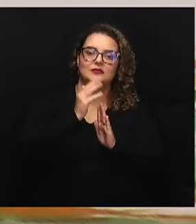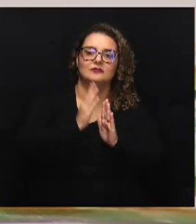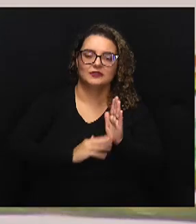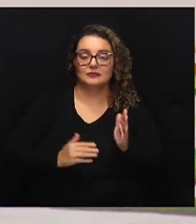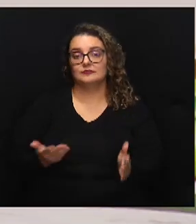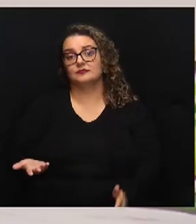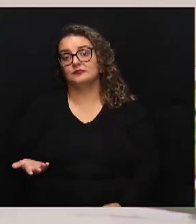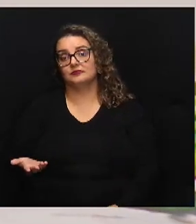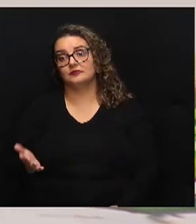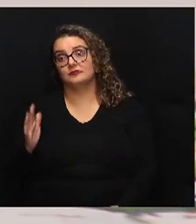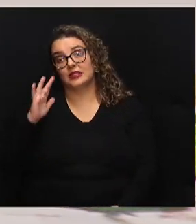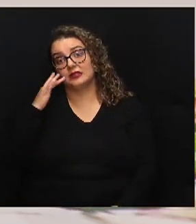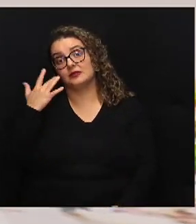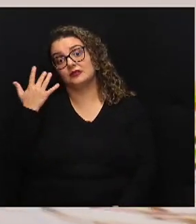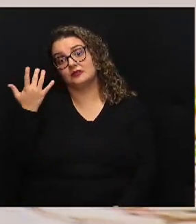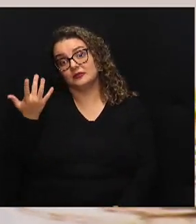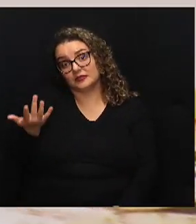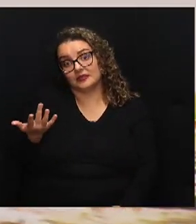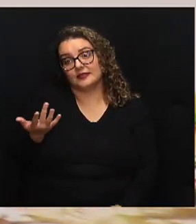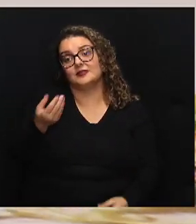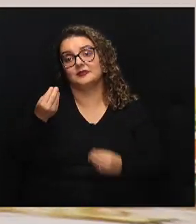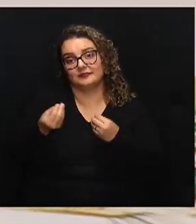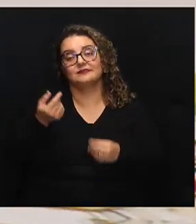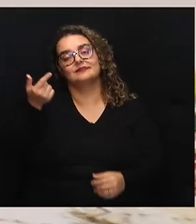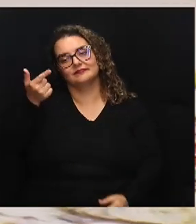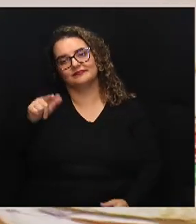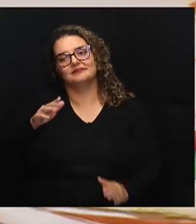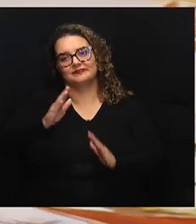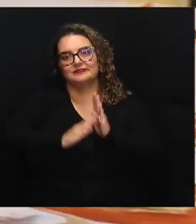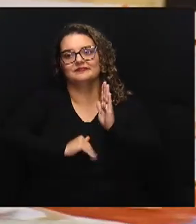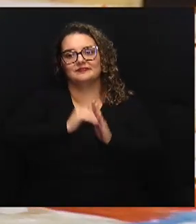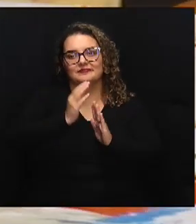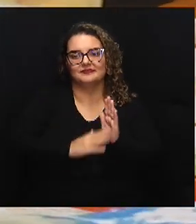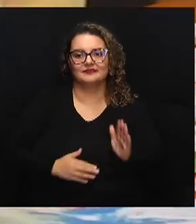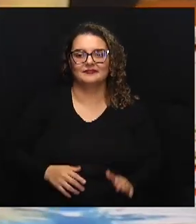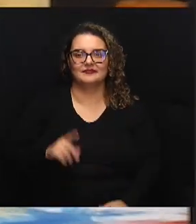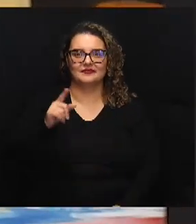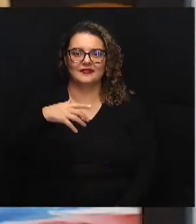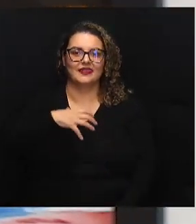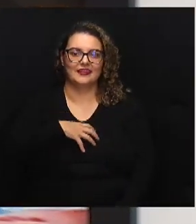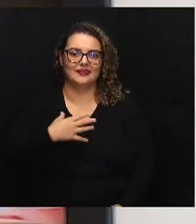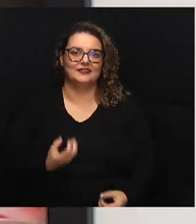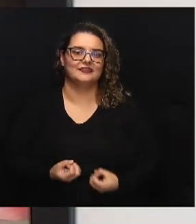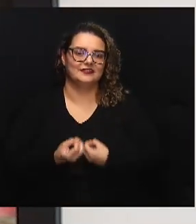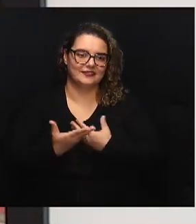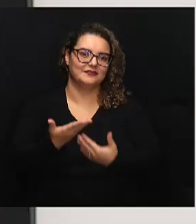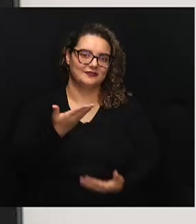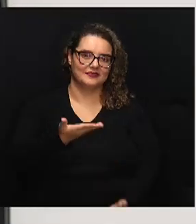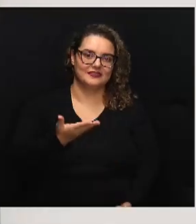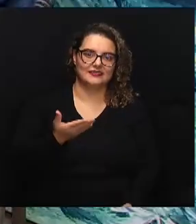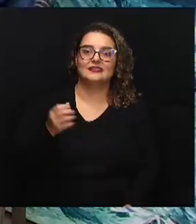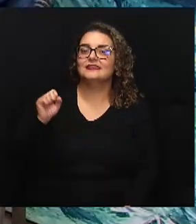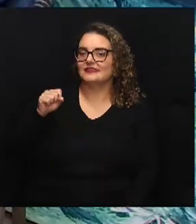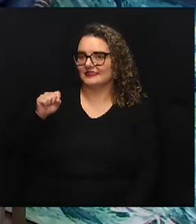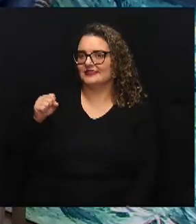Não sei como, mas ainda estou pintando. Pintar é uma forma de se expressar para você, né?